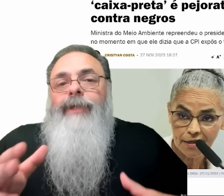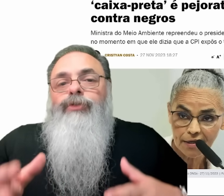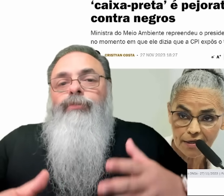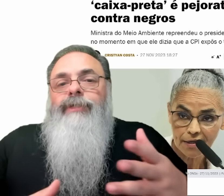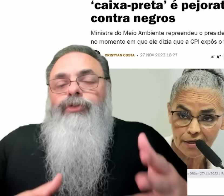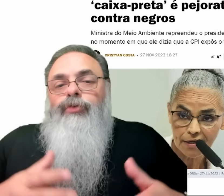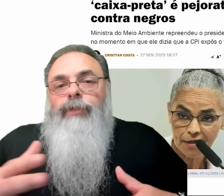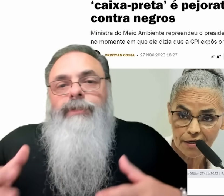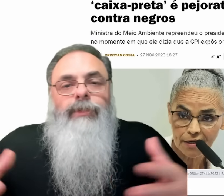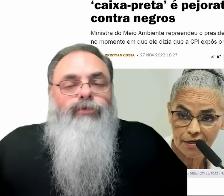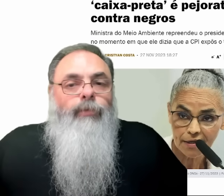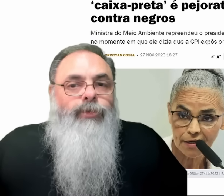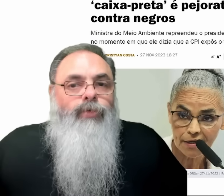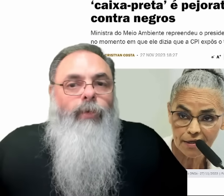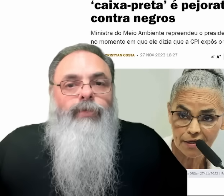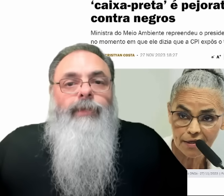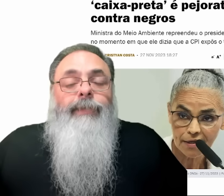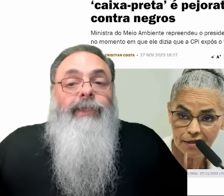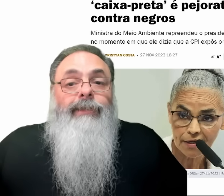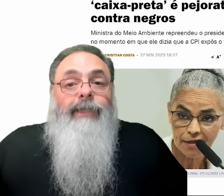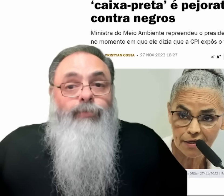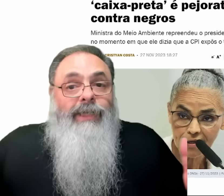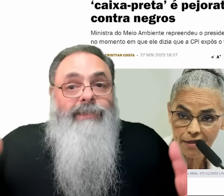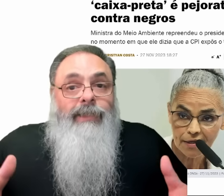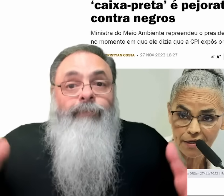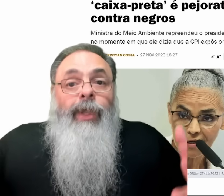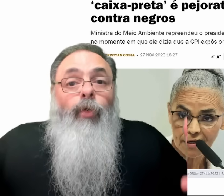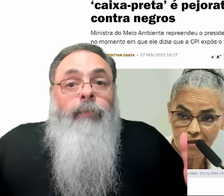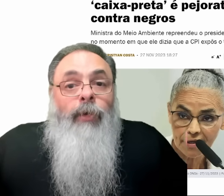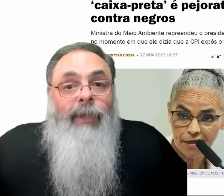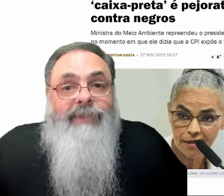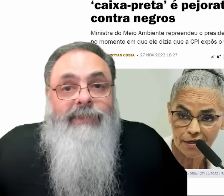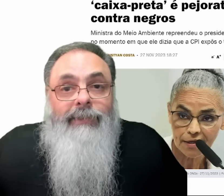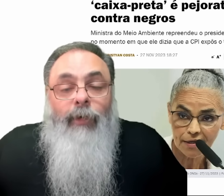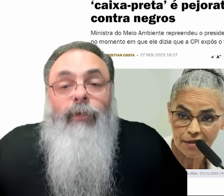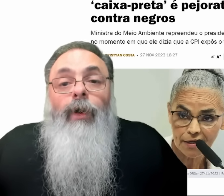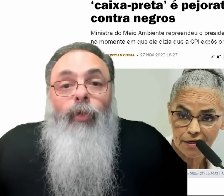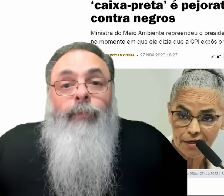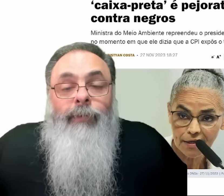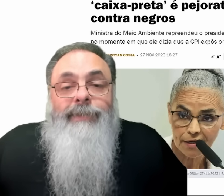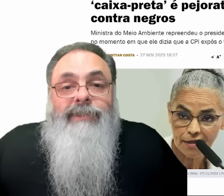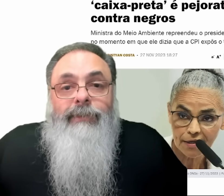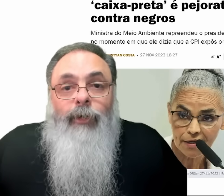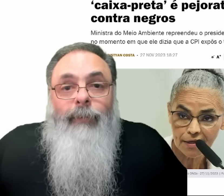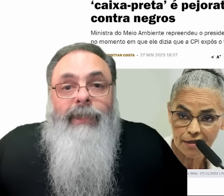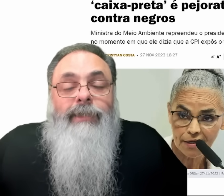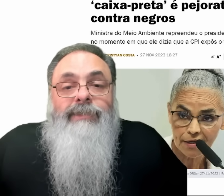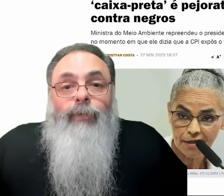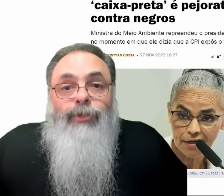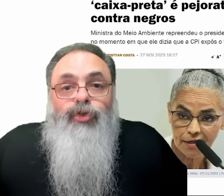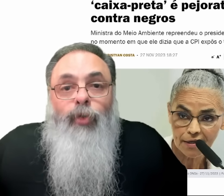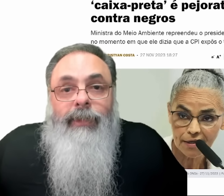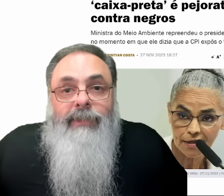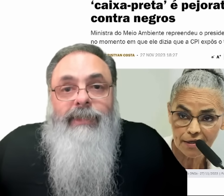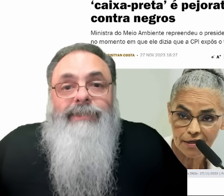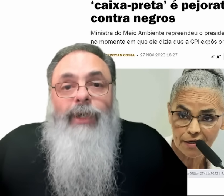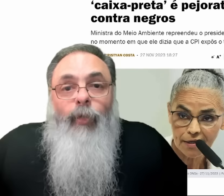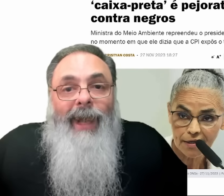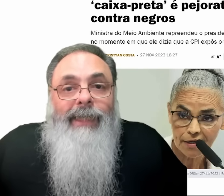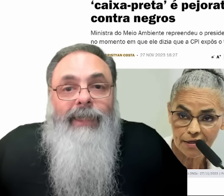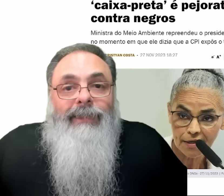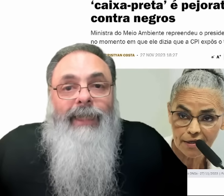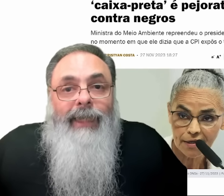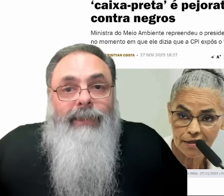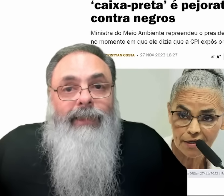que é mais um desses truquezinhos que o pessoal usa para tentar desmerecer o problema Central o problema Central Marina são as ONGs essa